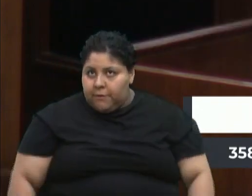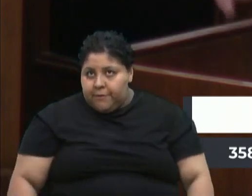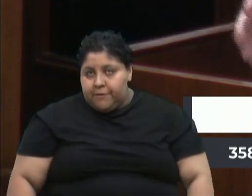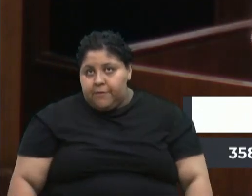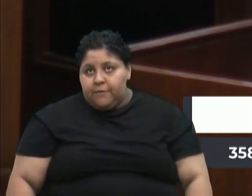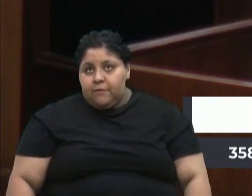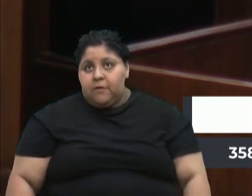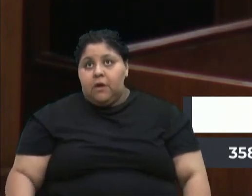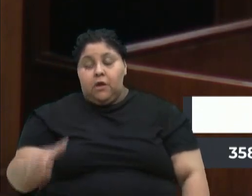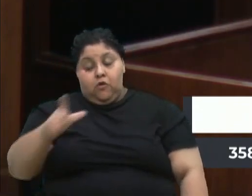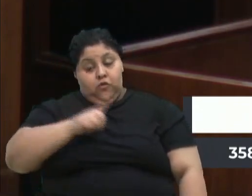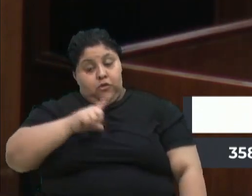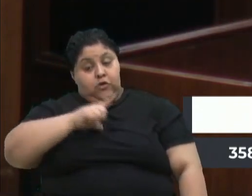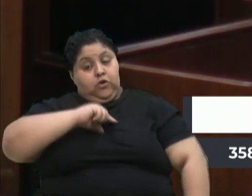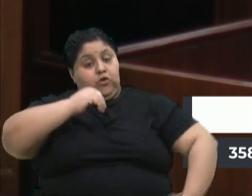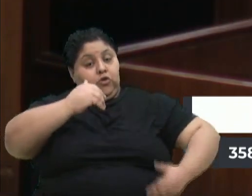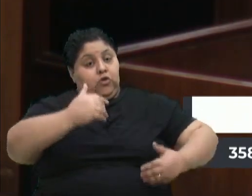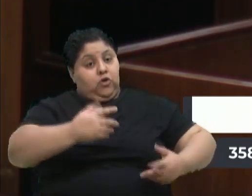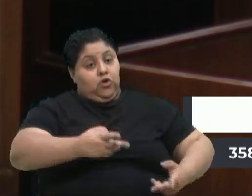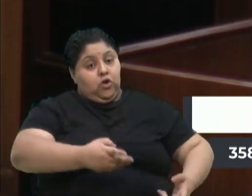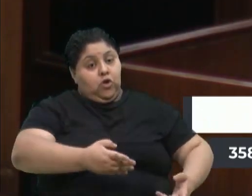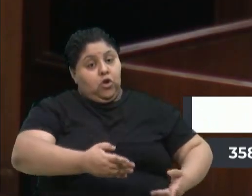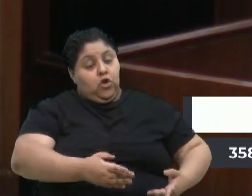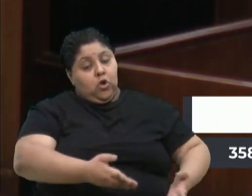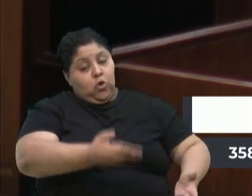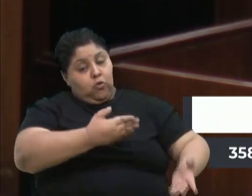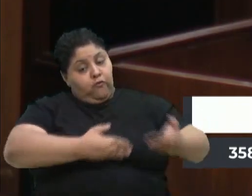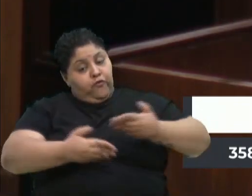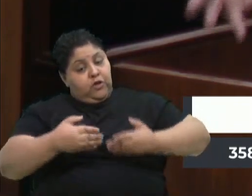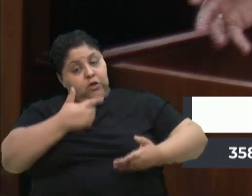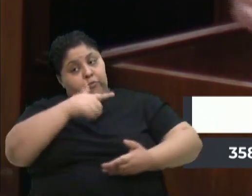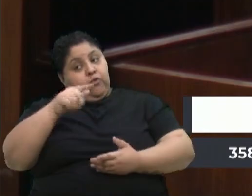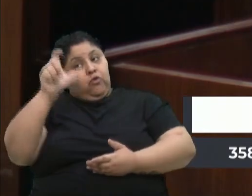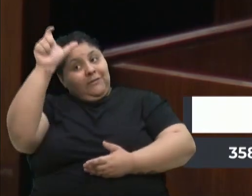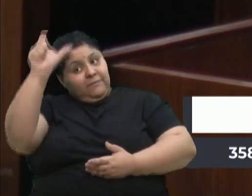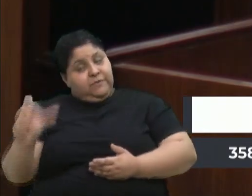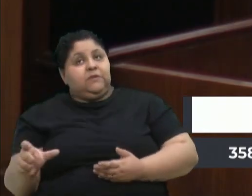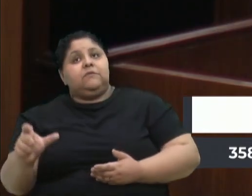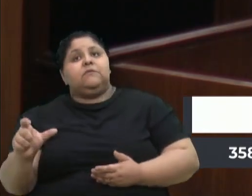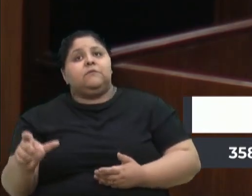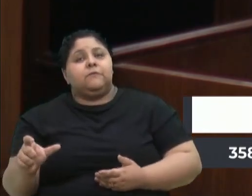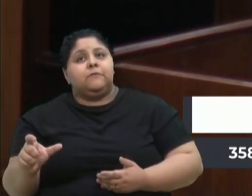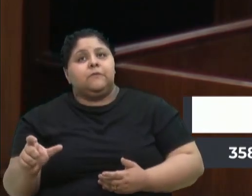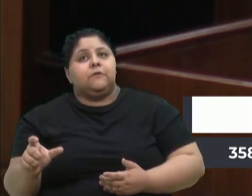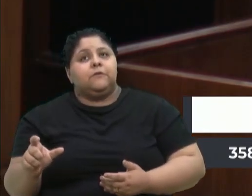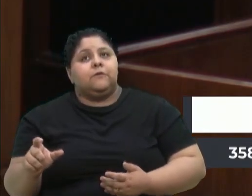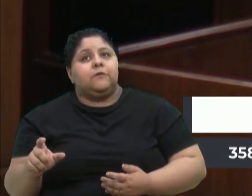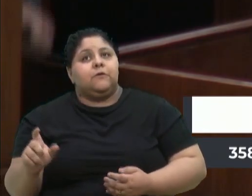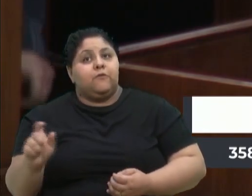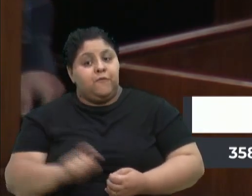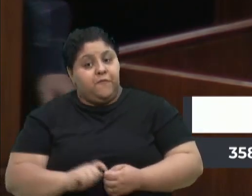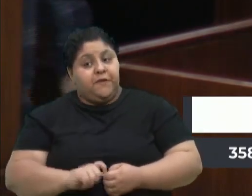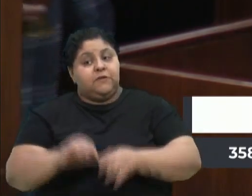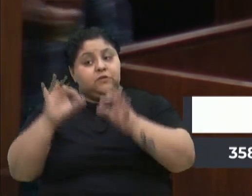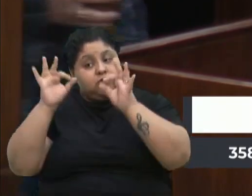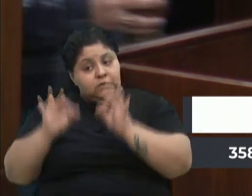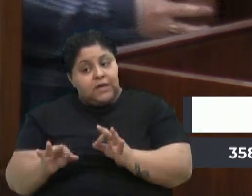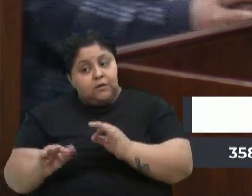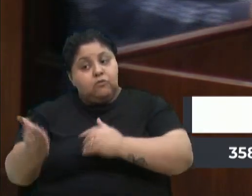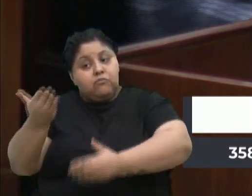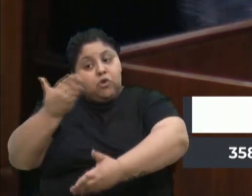ser convidado por outra pessoa, e com todo o respeito que a outra pessoa que me convidou fez o que deveria fazer, me